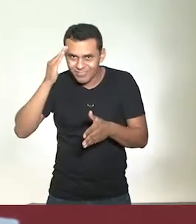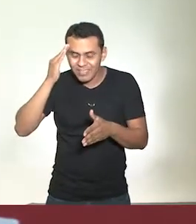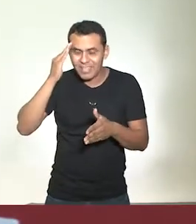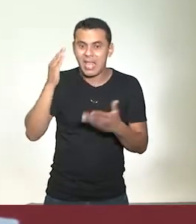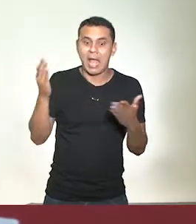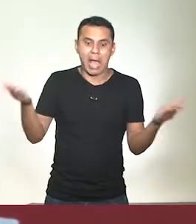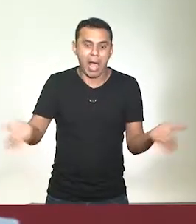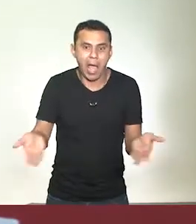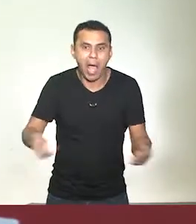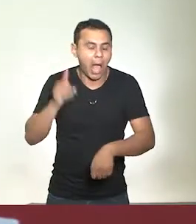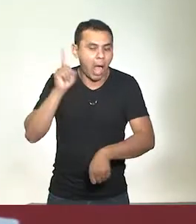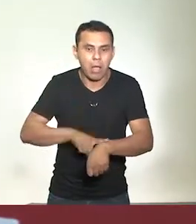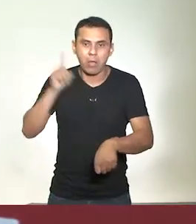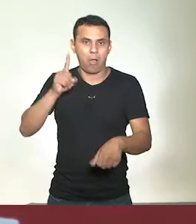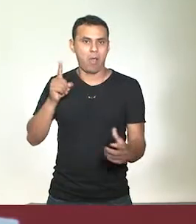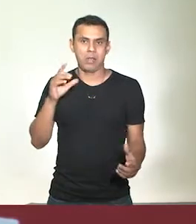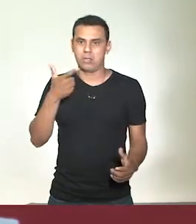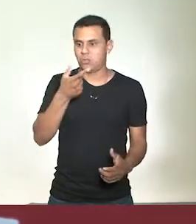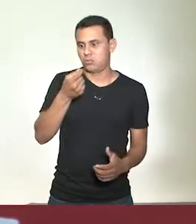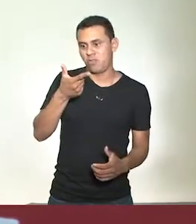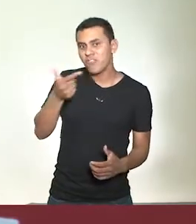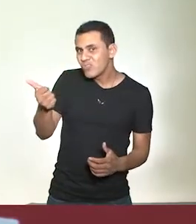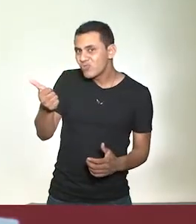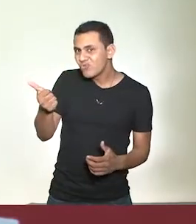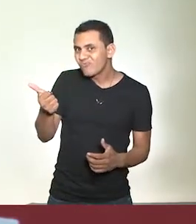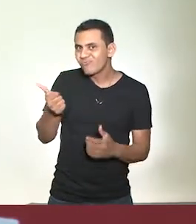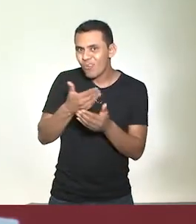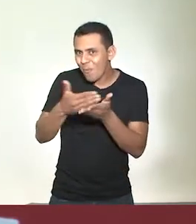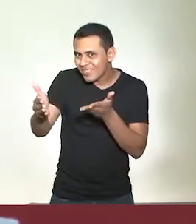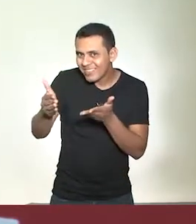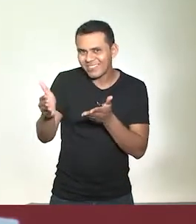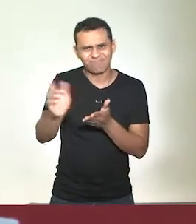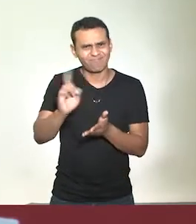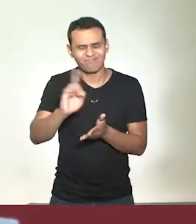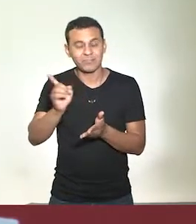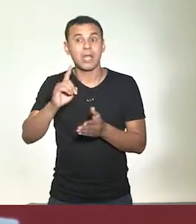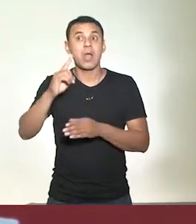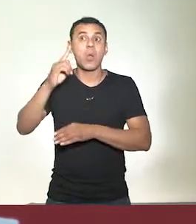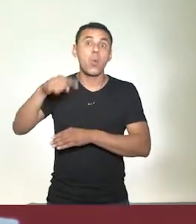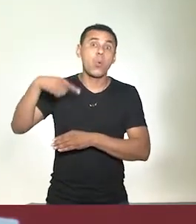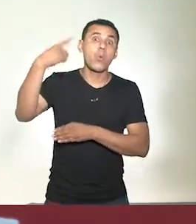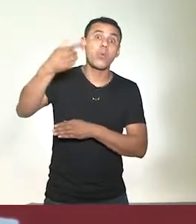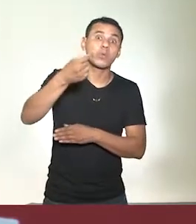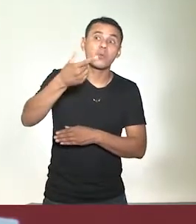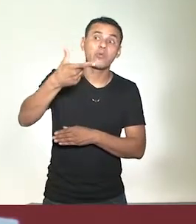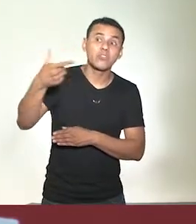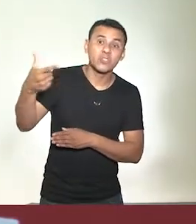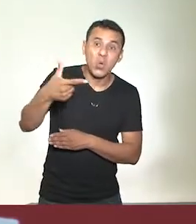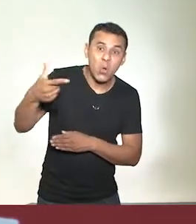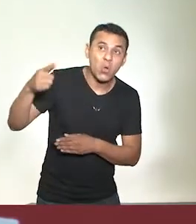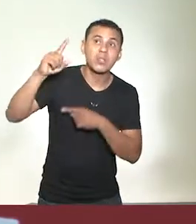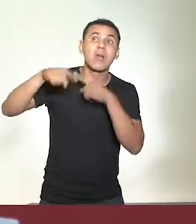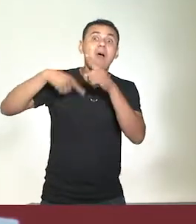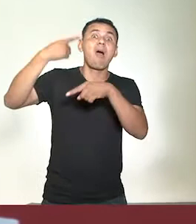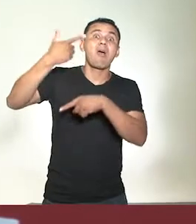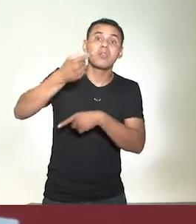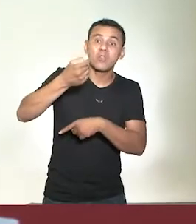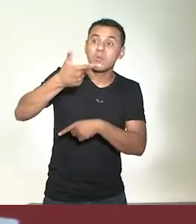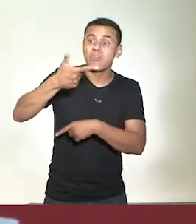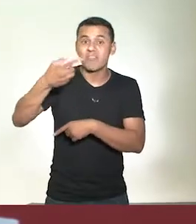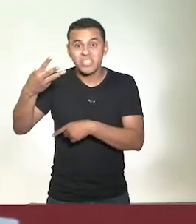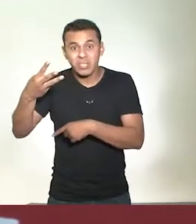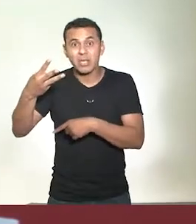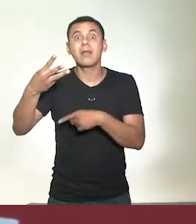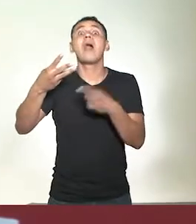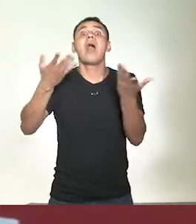não necessariamente a gente conversar em 2021 você pode é colocá-lo para 2022 vou dormir 23 contanto que ele